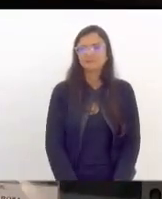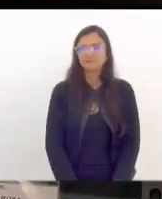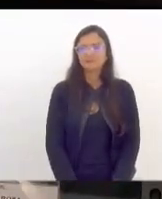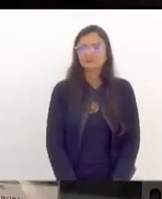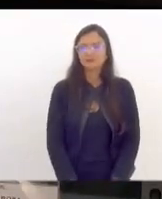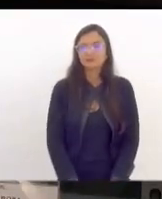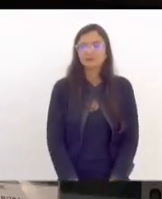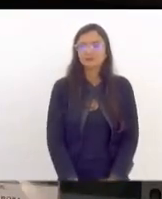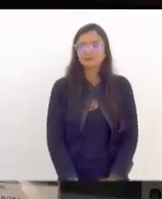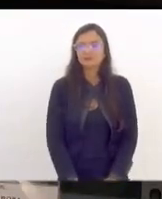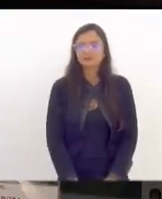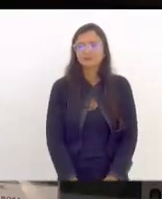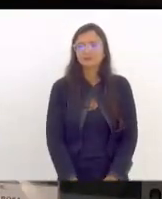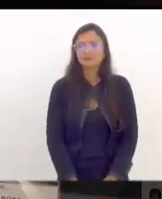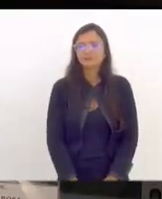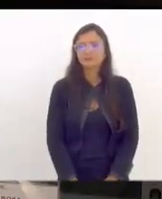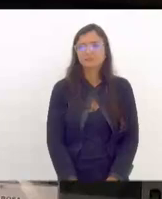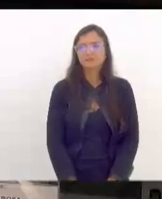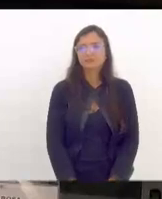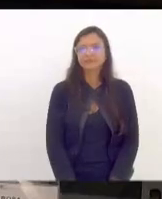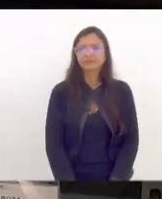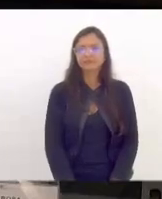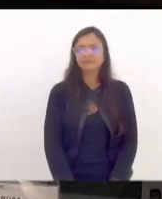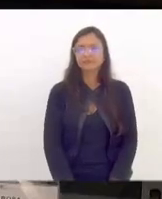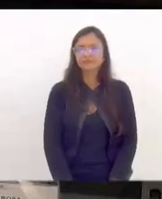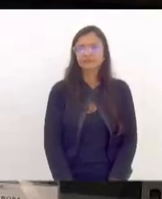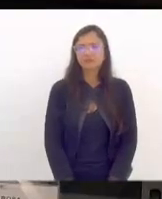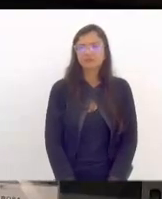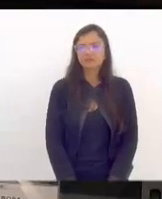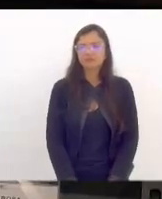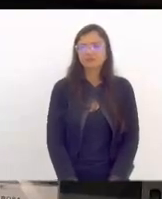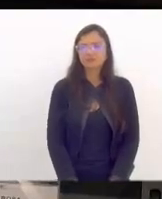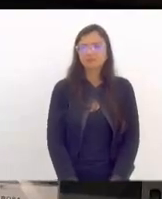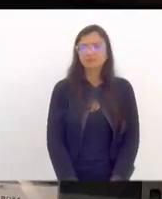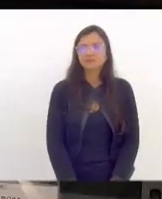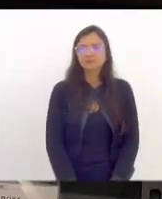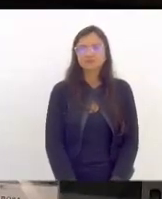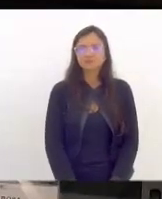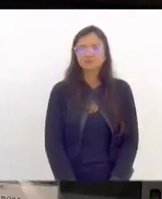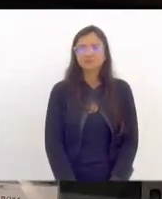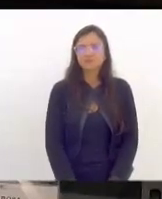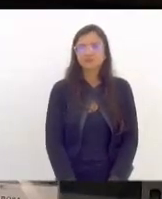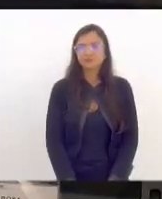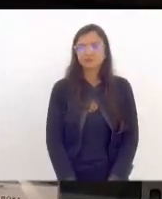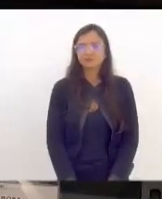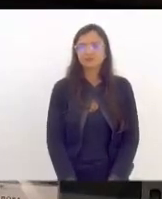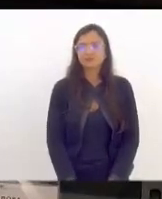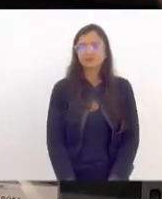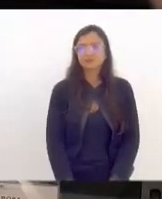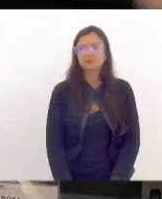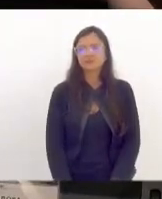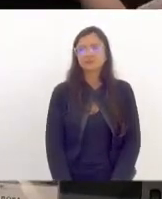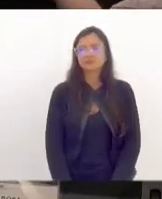mais para trás o pessoal da foto aqui tá pedindo para o pessoal ficar um pouquinho mais apertadinho vou entrar aqui também